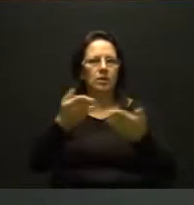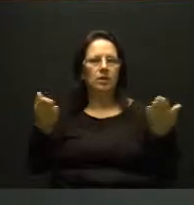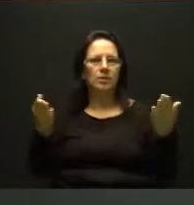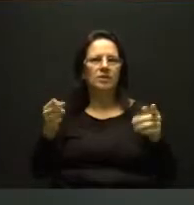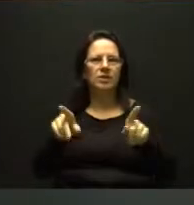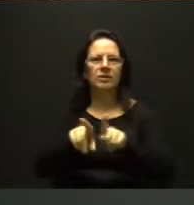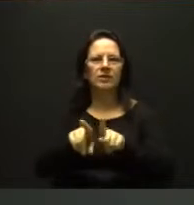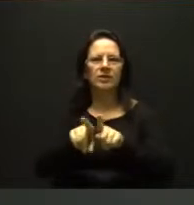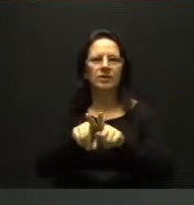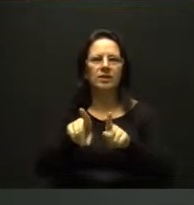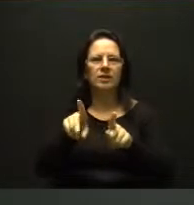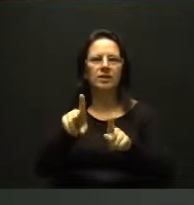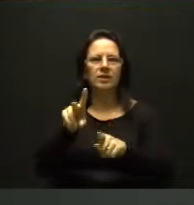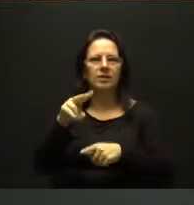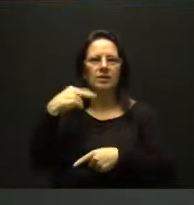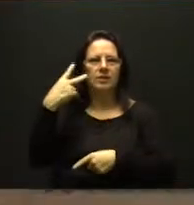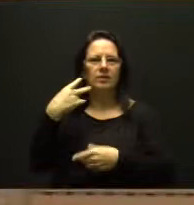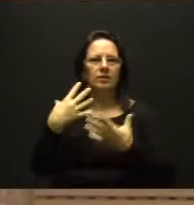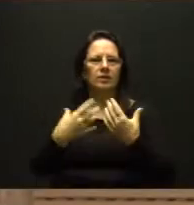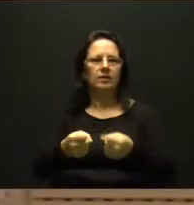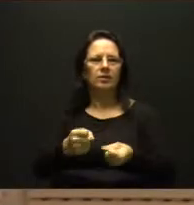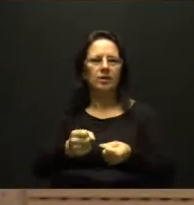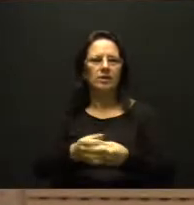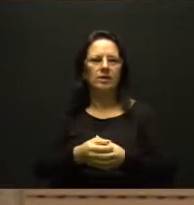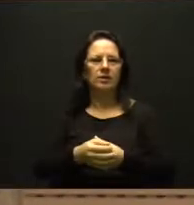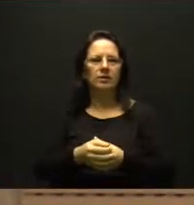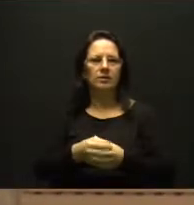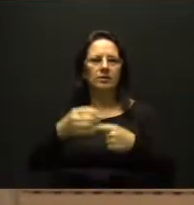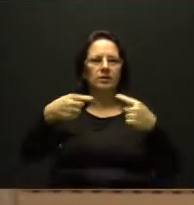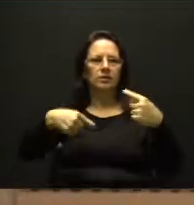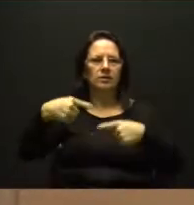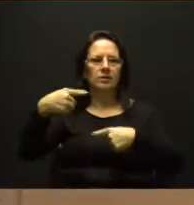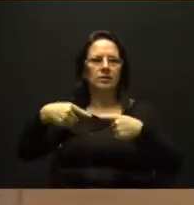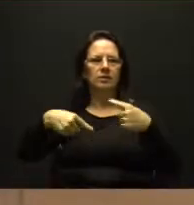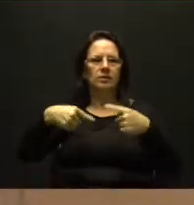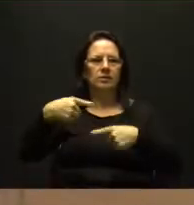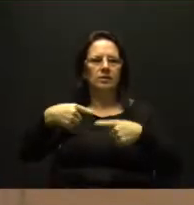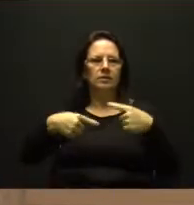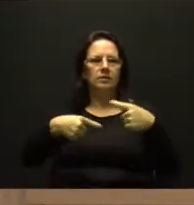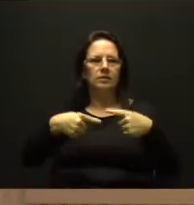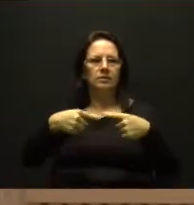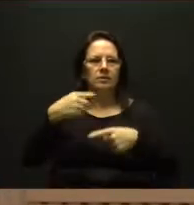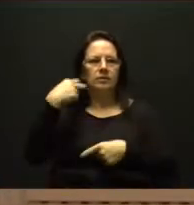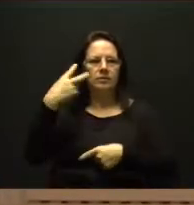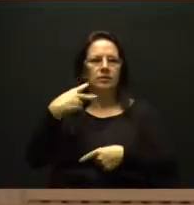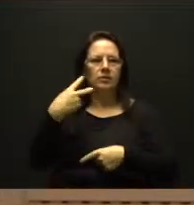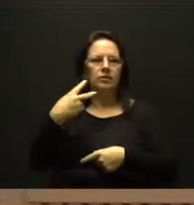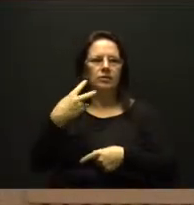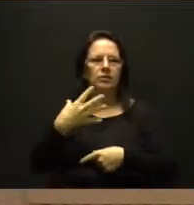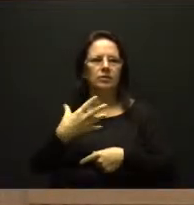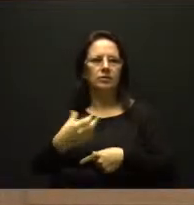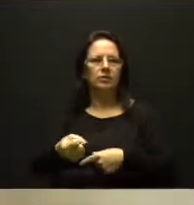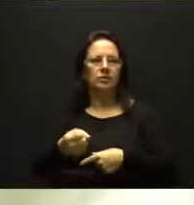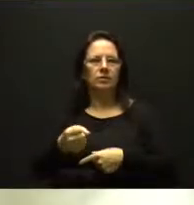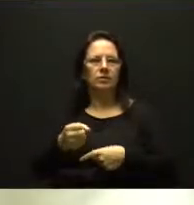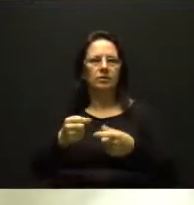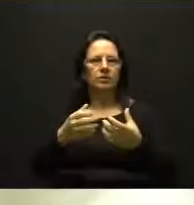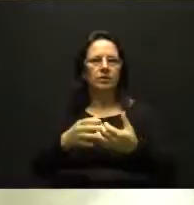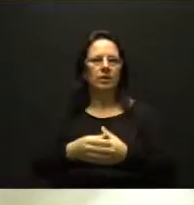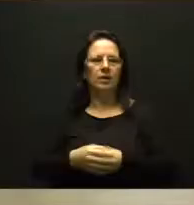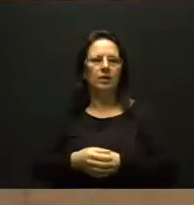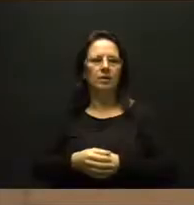vereador sérgio calçados em discussão e aprovação continuam se encontra